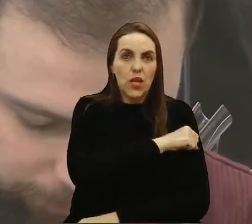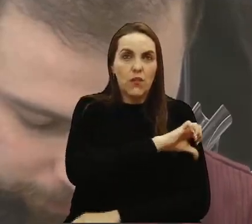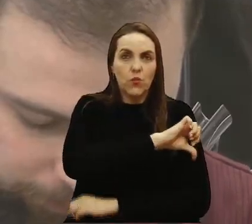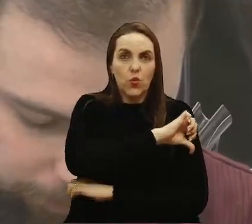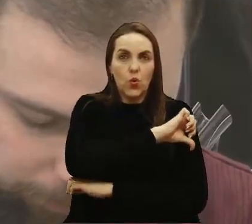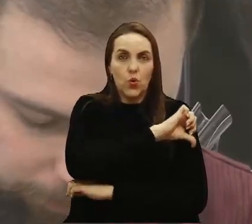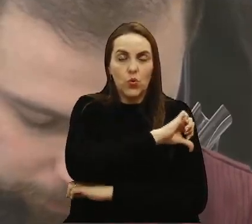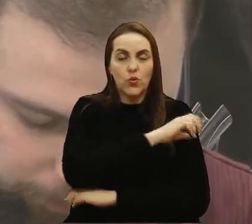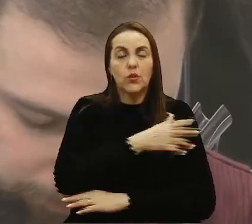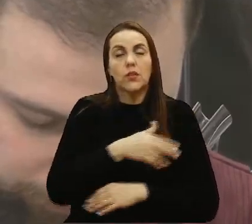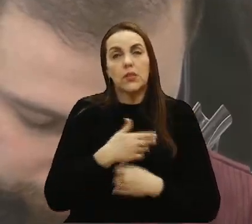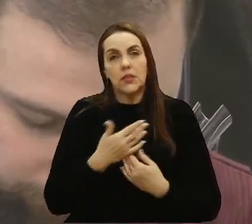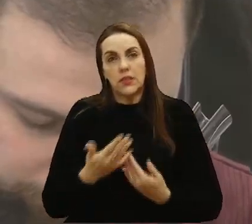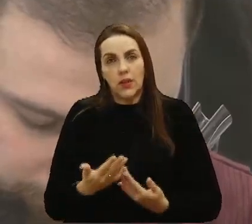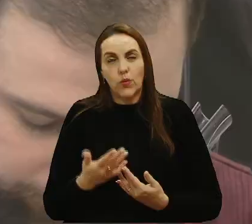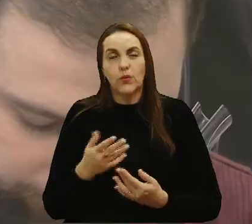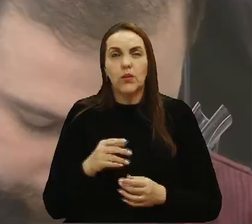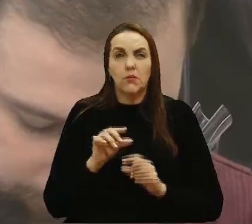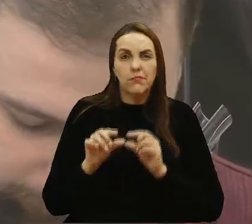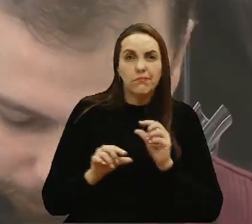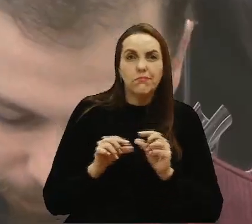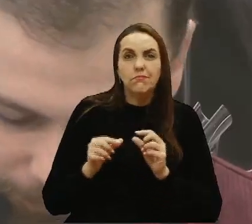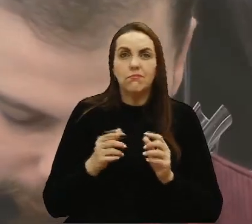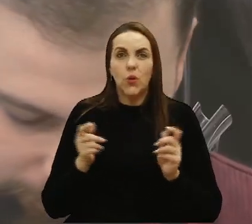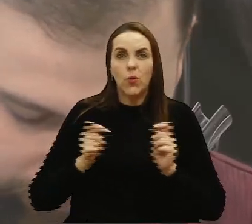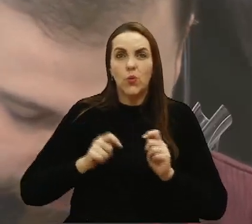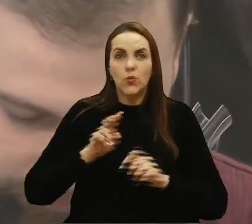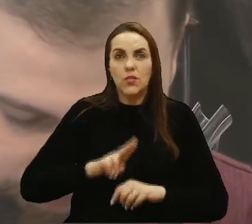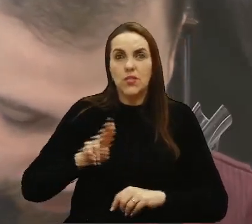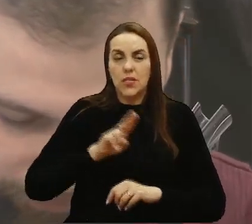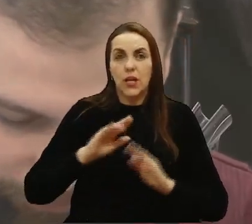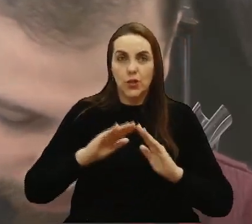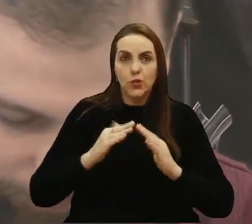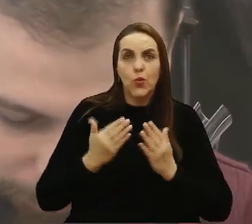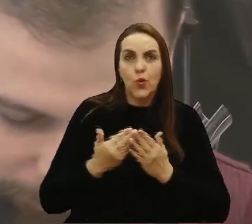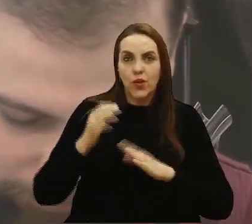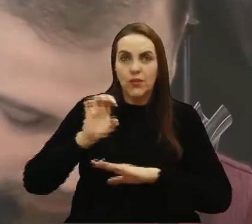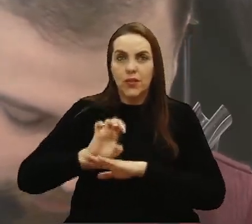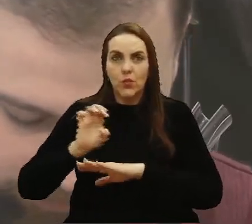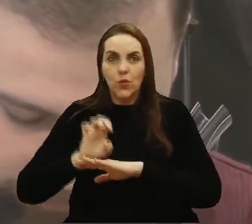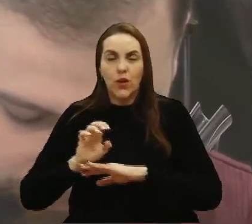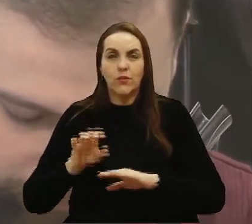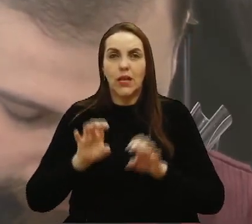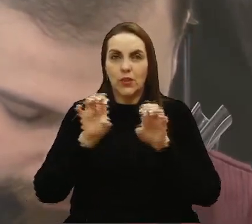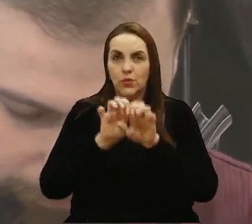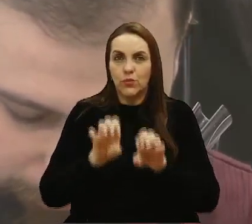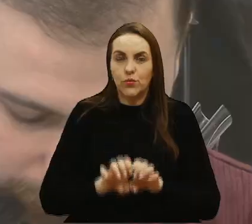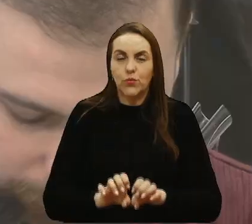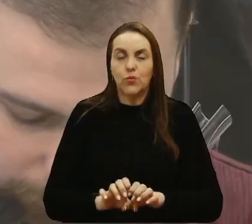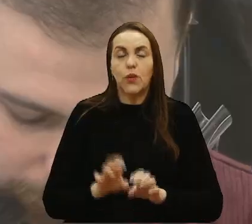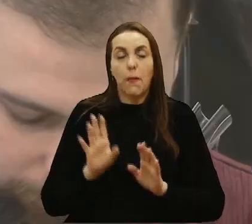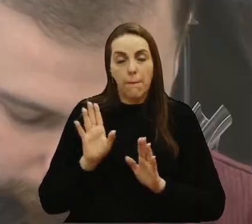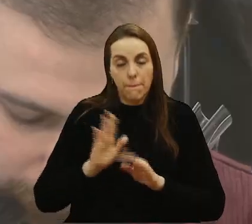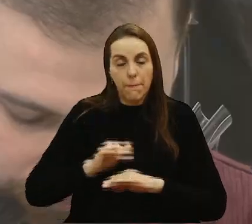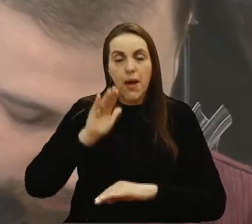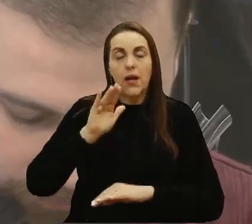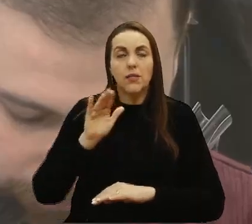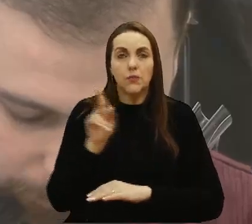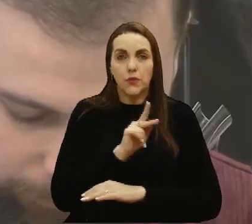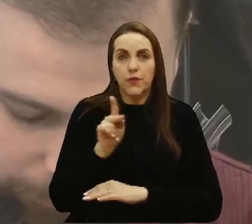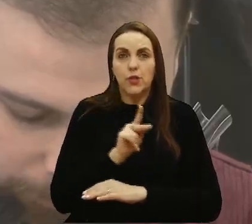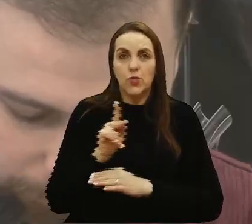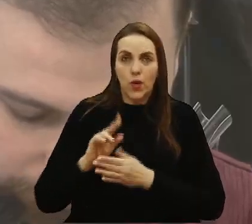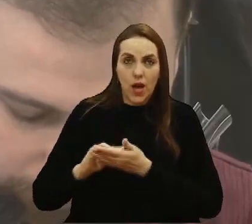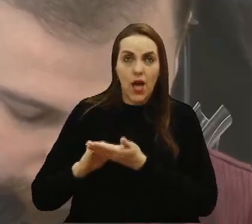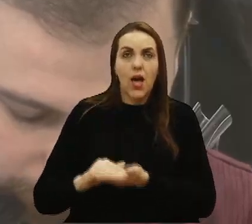9º, e aí, daqui a pouco, utilizar as escolas estaduais, essa estrutura, e nomear mais professores para que auxilie